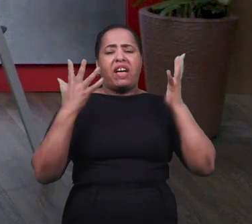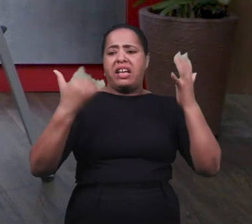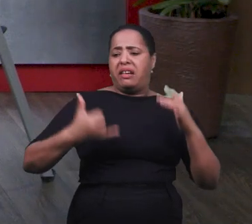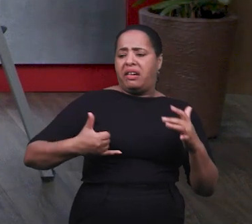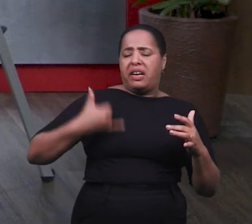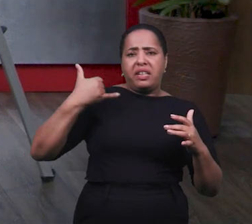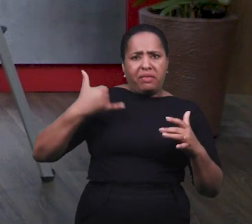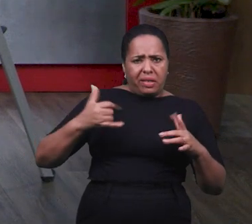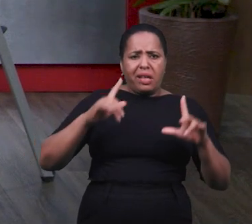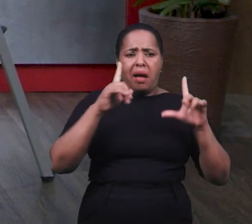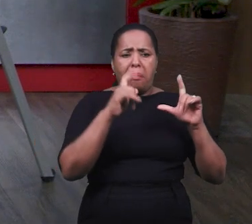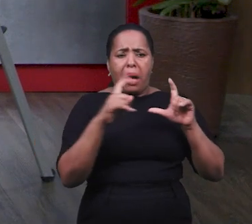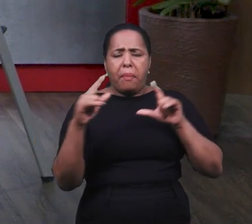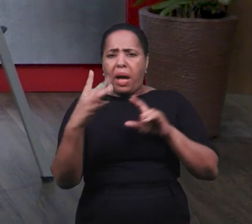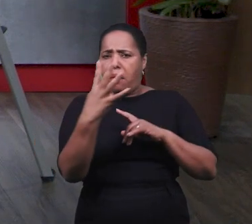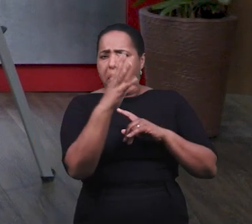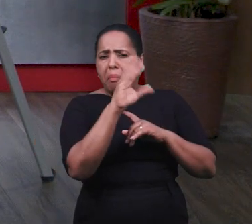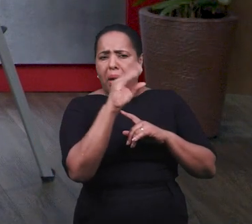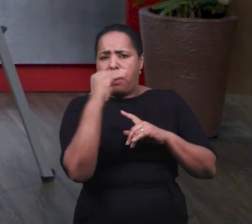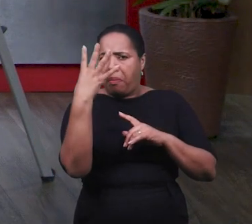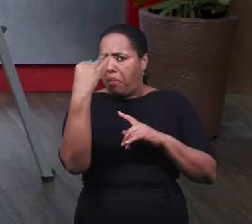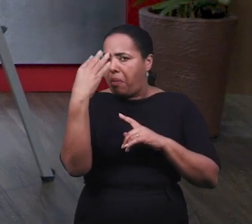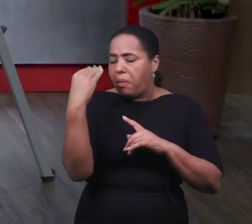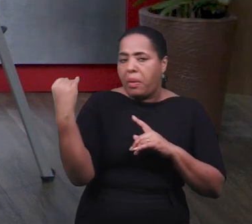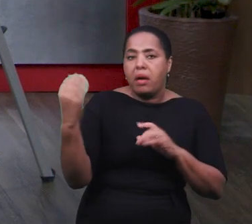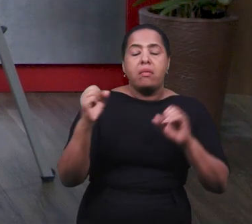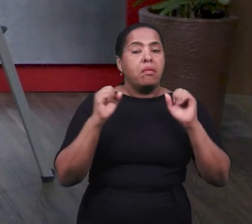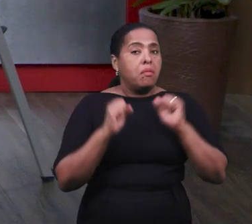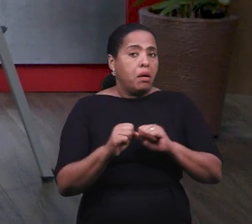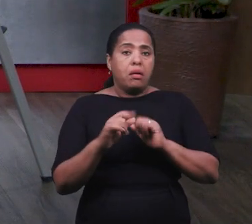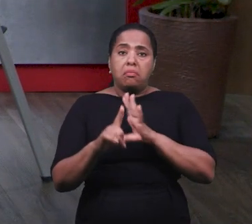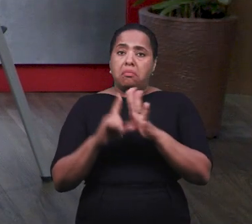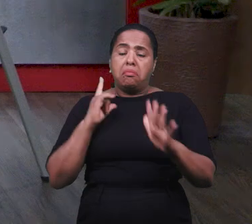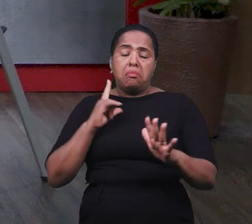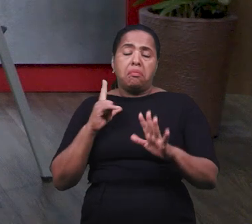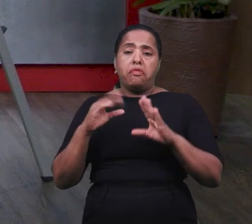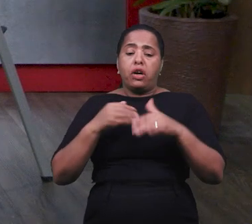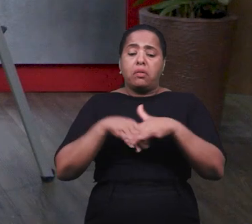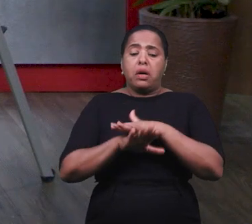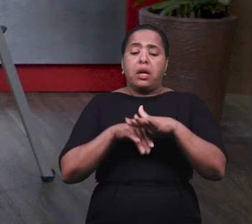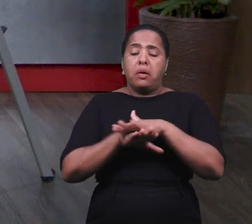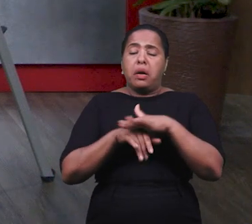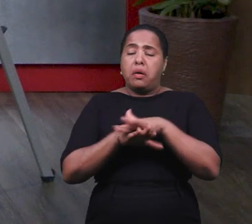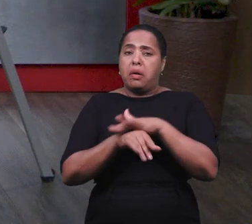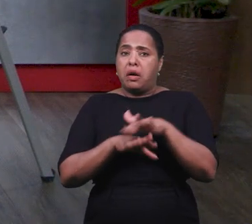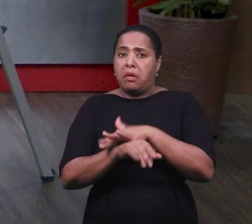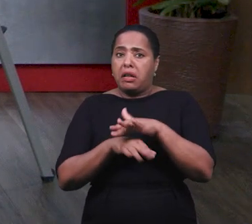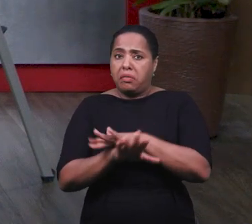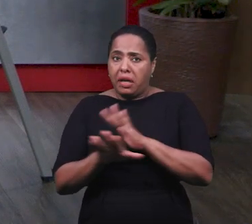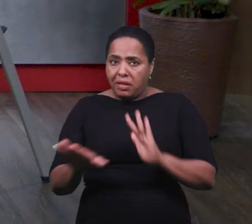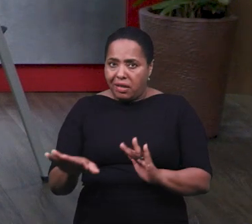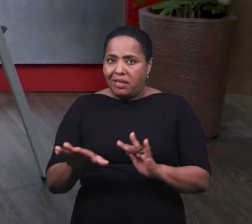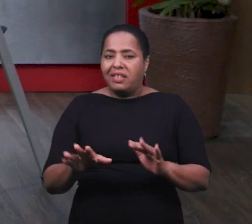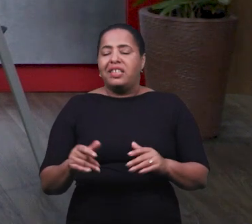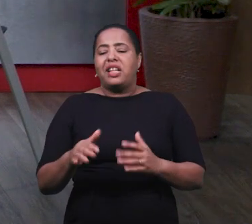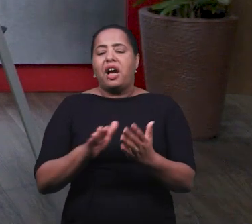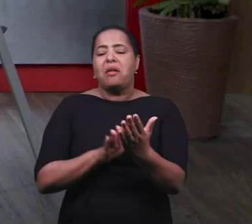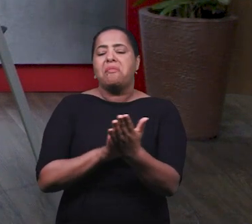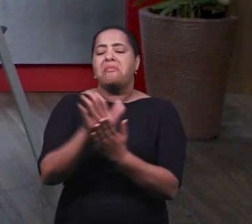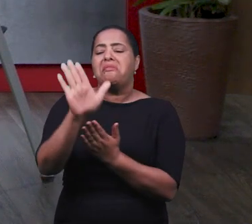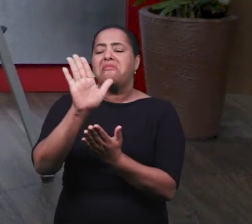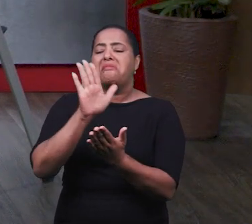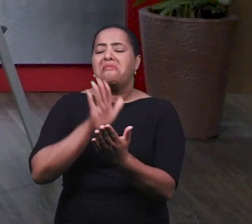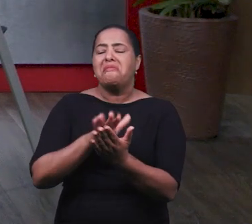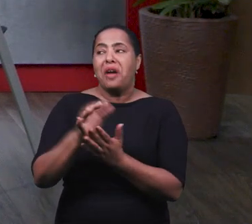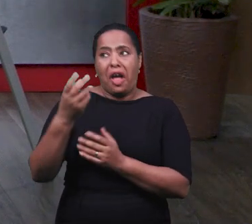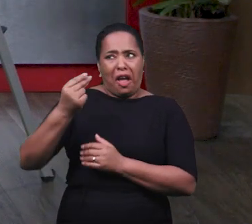aniversário. Às vezes existem, né, da gente tirar foto. E antes as pessoas tinham, até guardavam mais fotos, porque a gente imprimia, né? Eu sou da